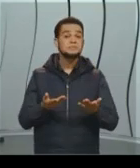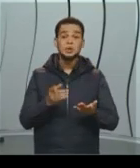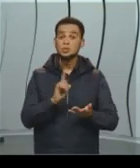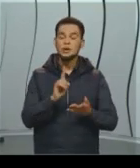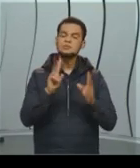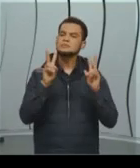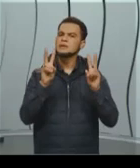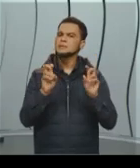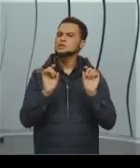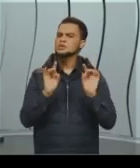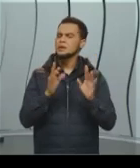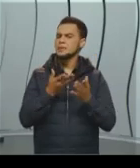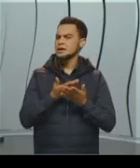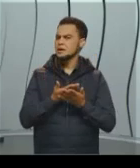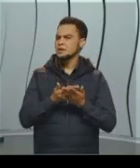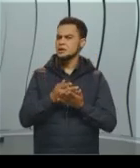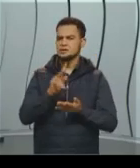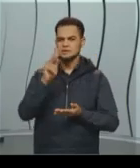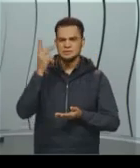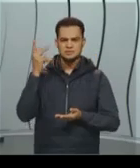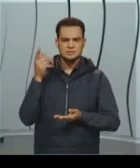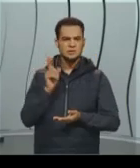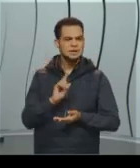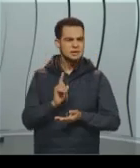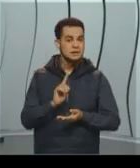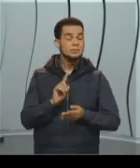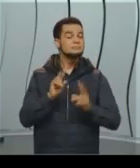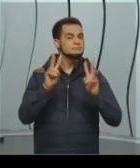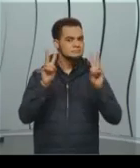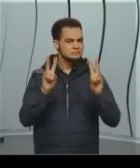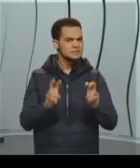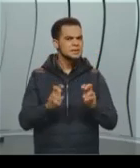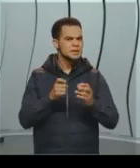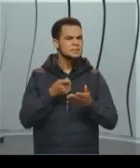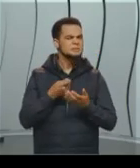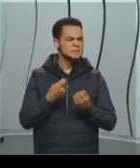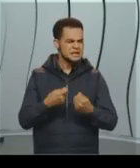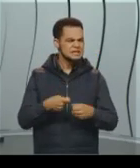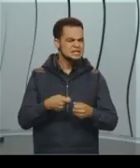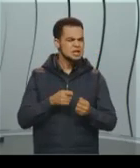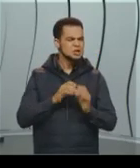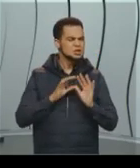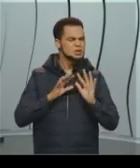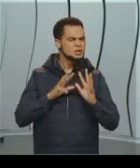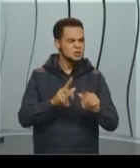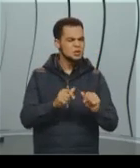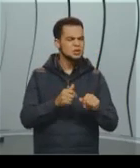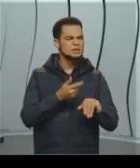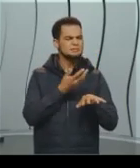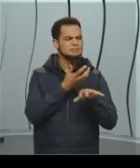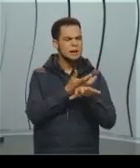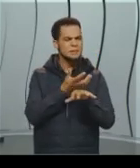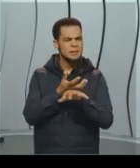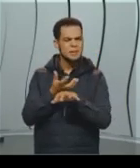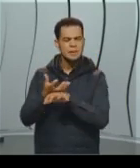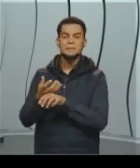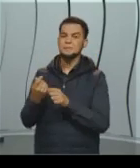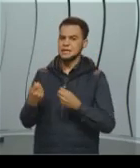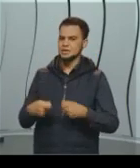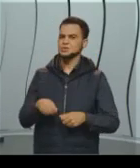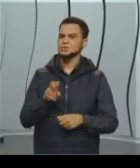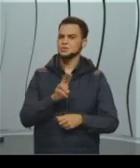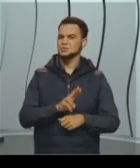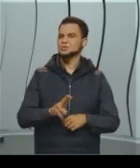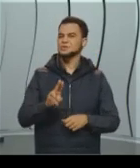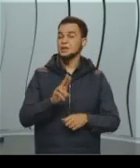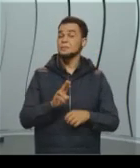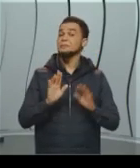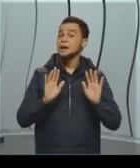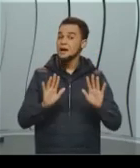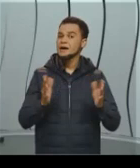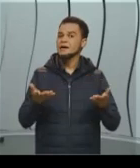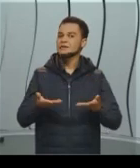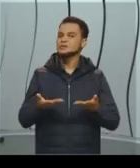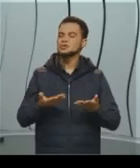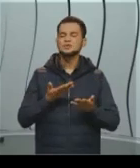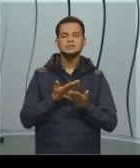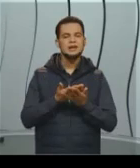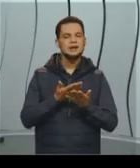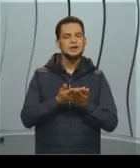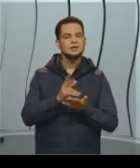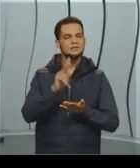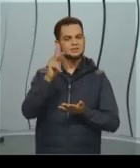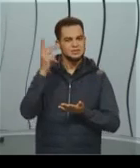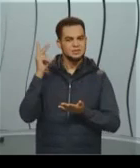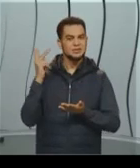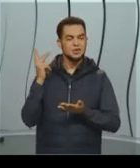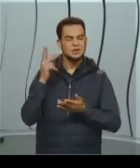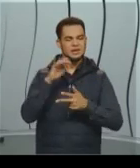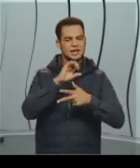História, né? Ele é um tema que ele deve estar presente em todas as outras aulas, mas hoje, em nossa aula de História para o Enem, nós